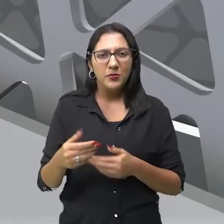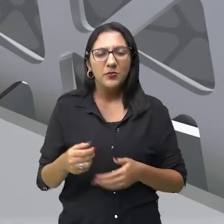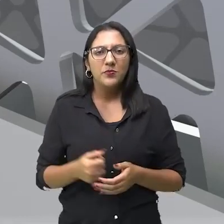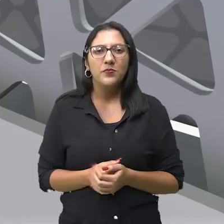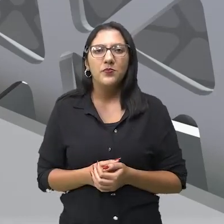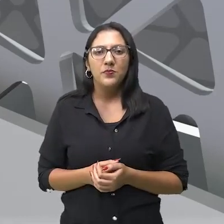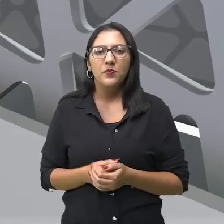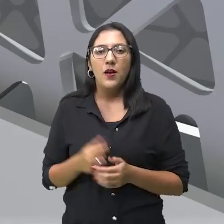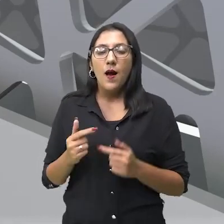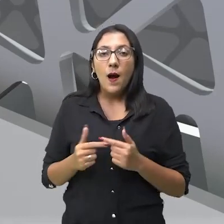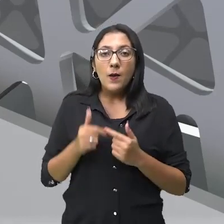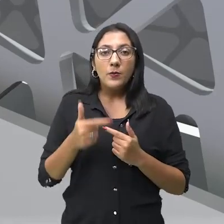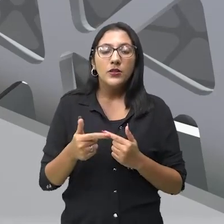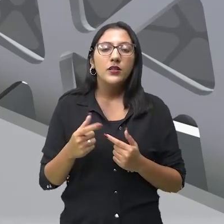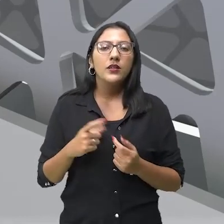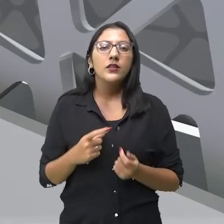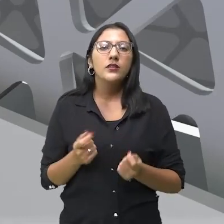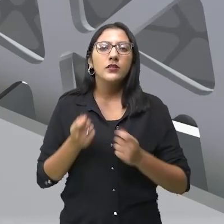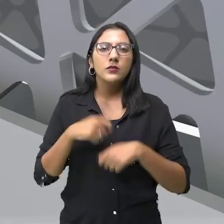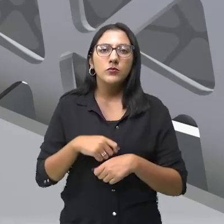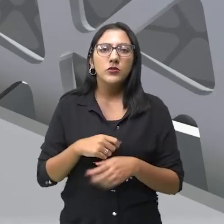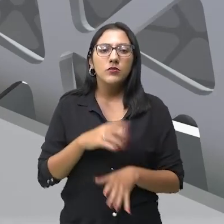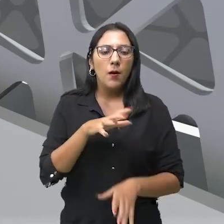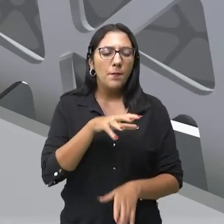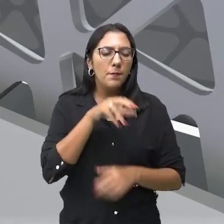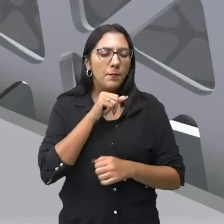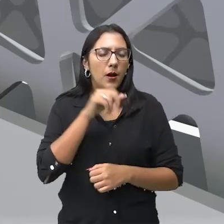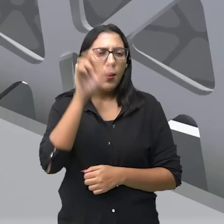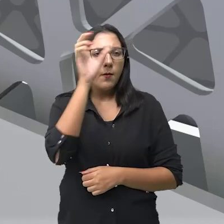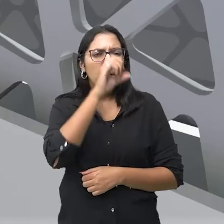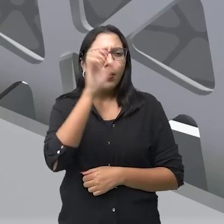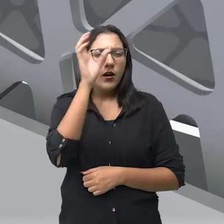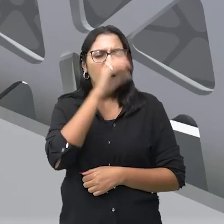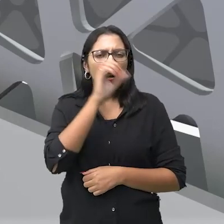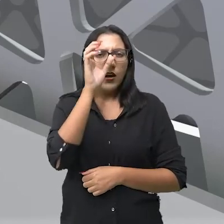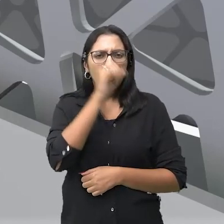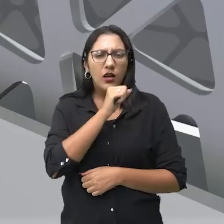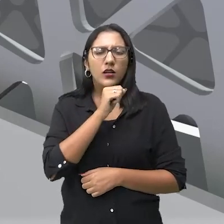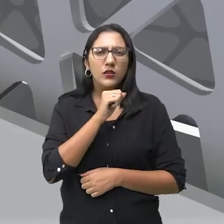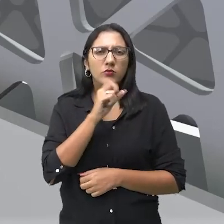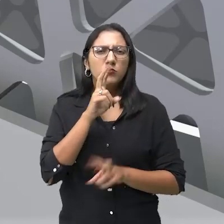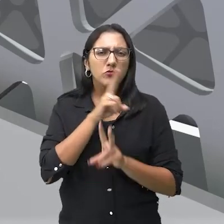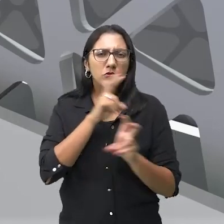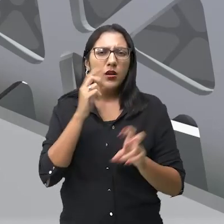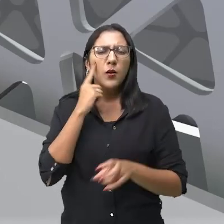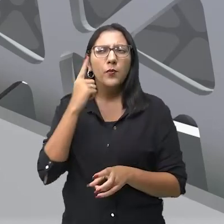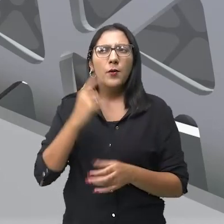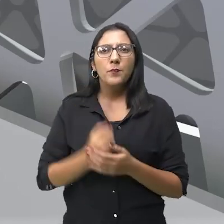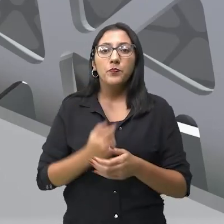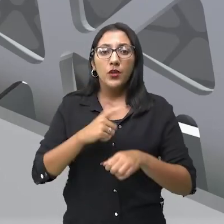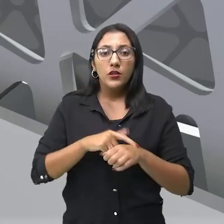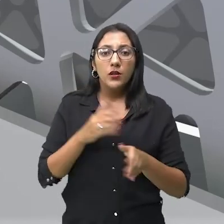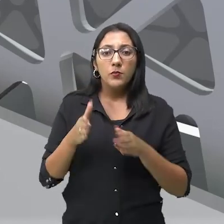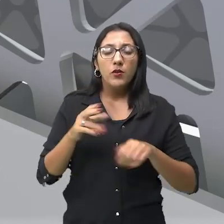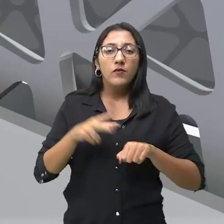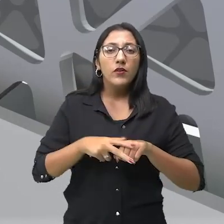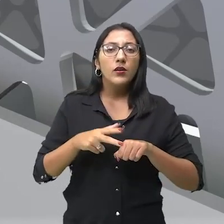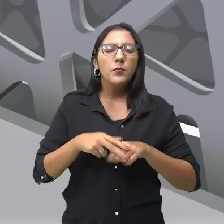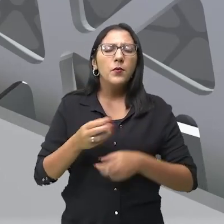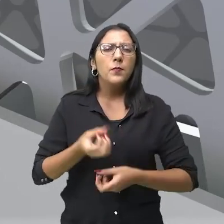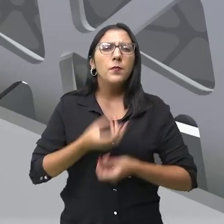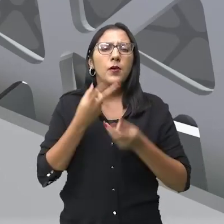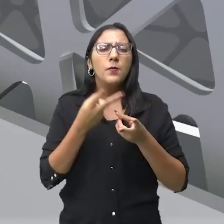diante. E a partir daí, a gente vai se apropriando exatamente aquelas questões de o tempo verbal expressa o